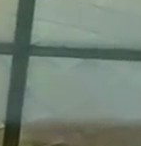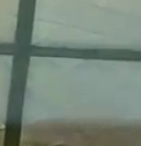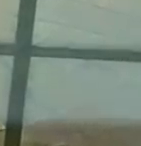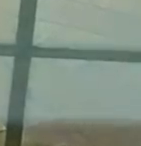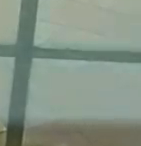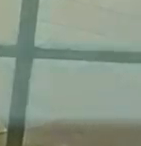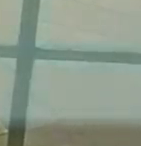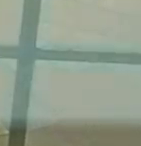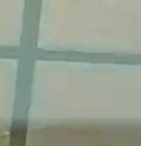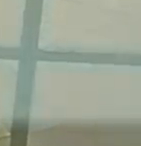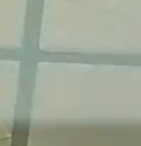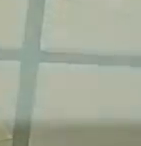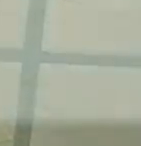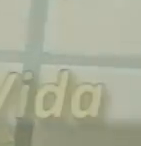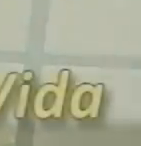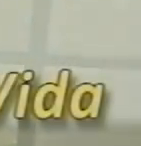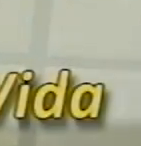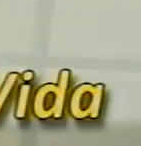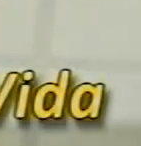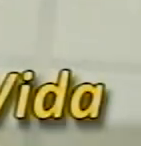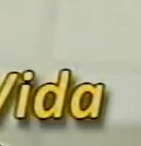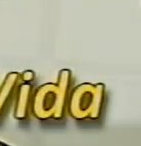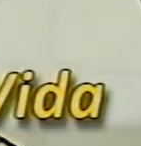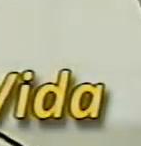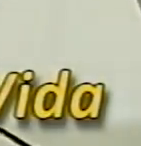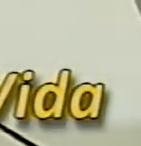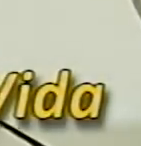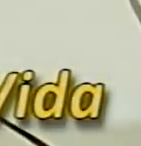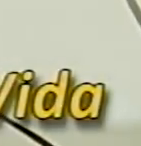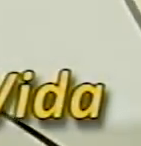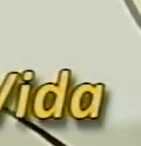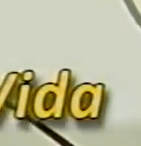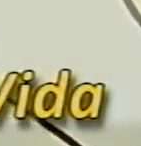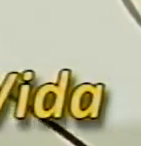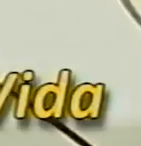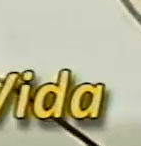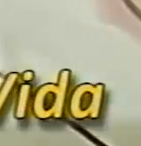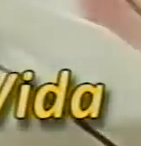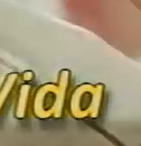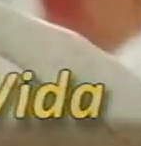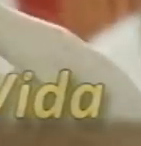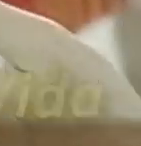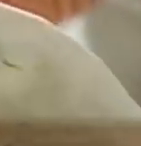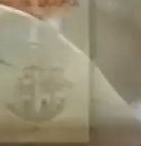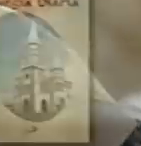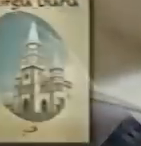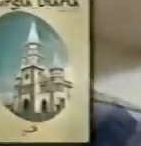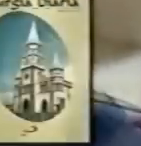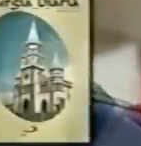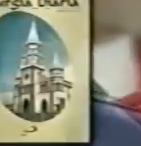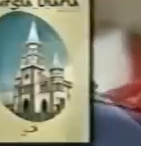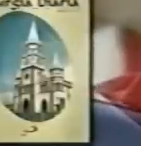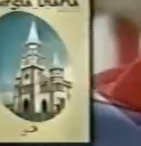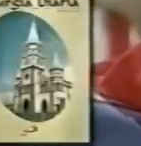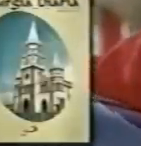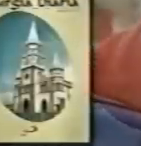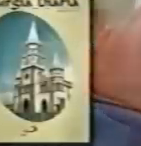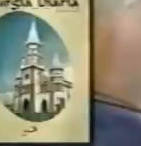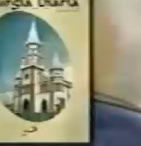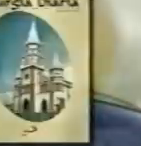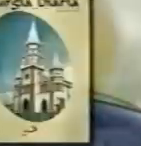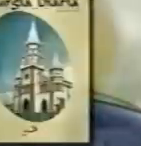Acompanhe diariamente a Missa do Santuário da Vida, da Rede Vida, pelo livro mensal da